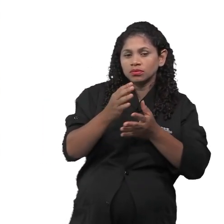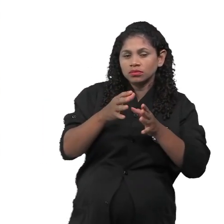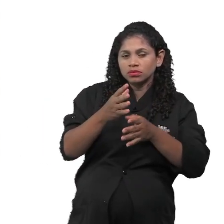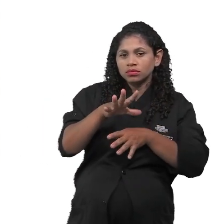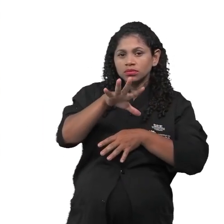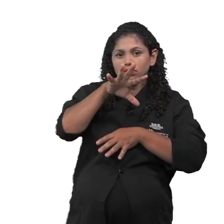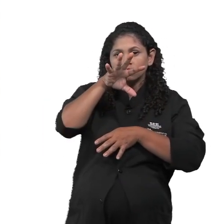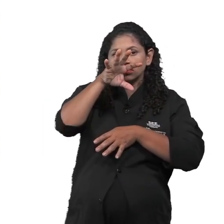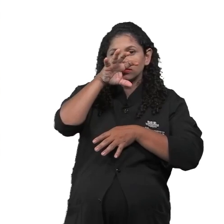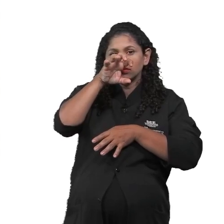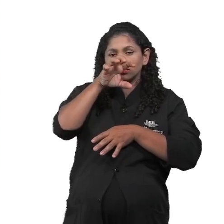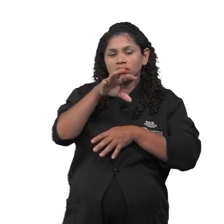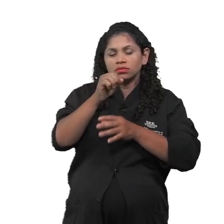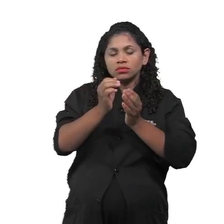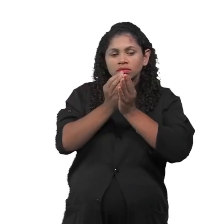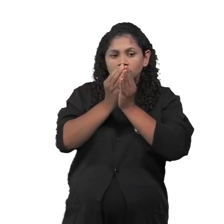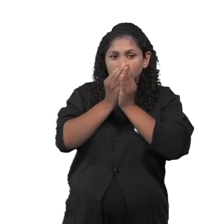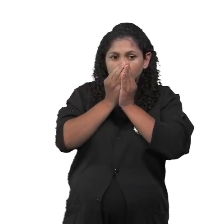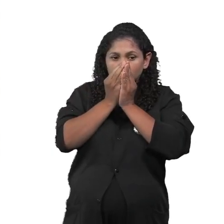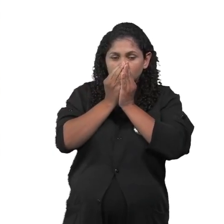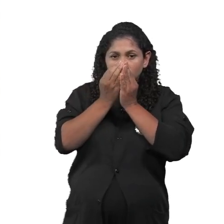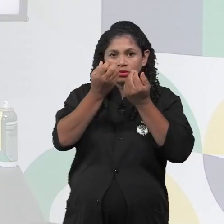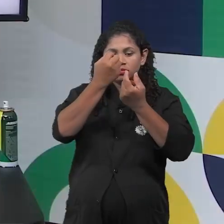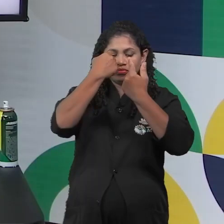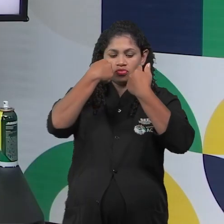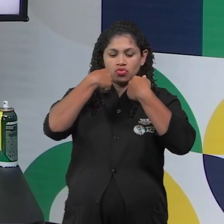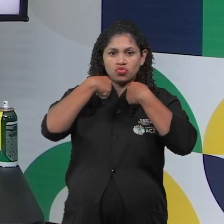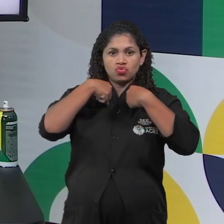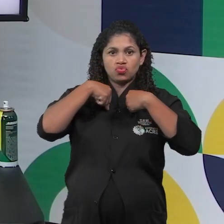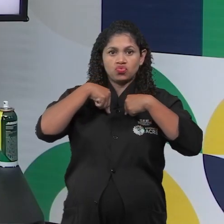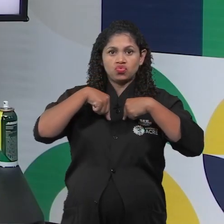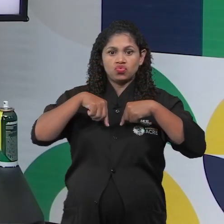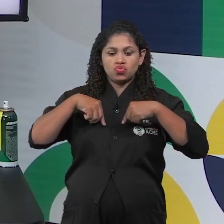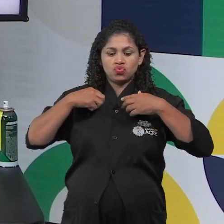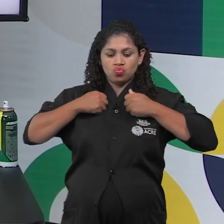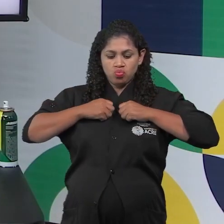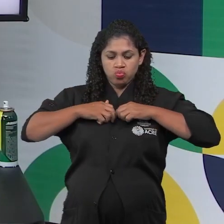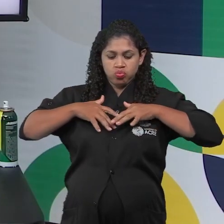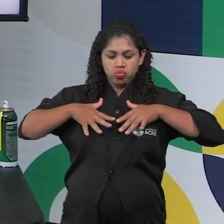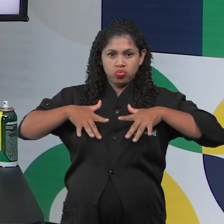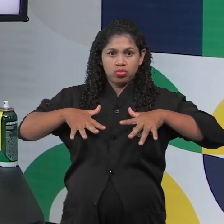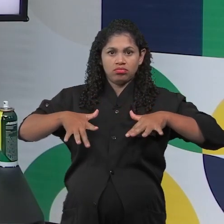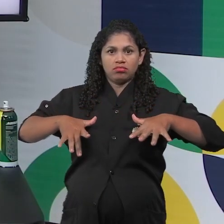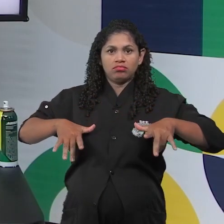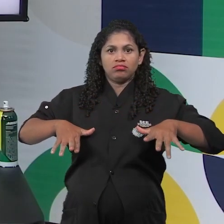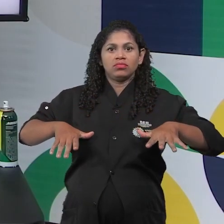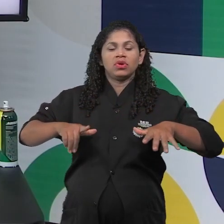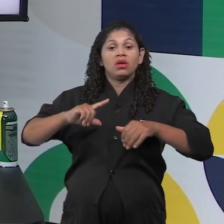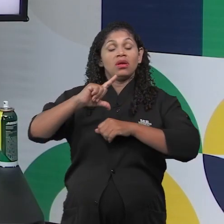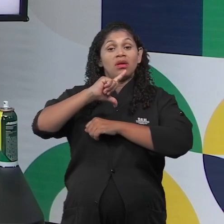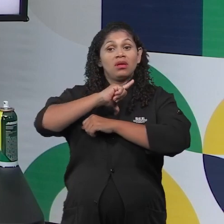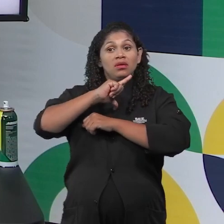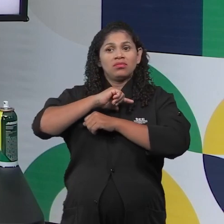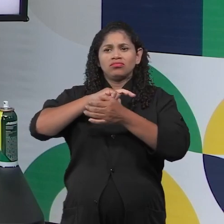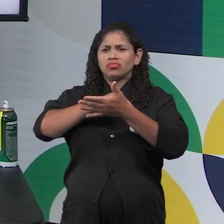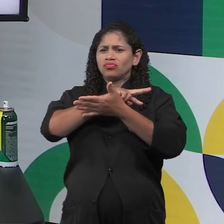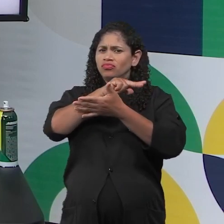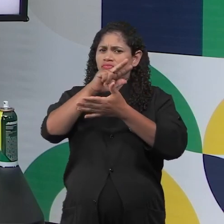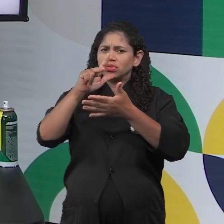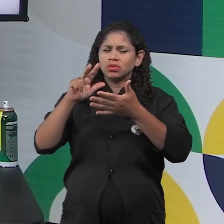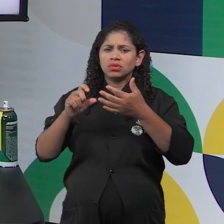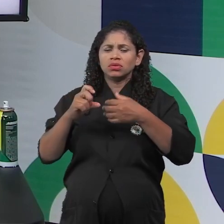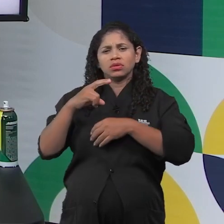pela boca, até chegar ali nos brônquios, né? Então, a gente tem vários tipos de spray. Então, a gente tem aqui alguns sprays nasais, né, que